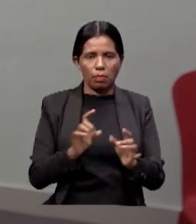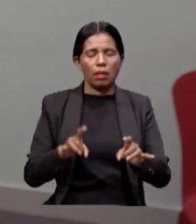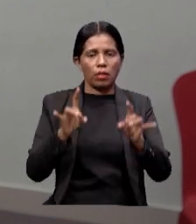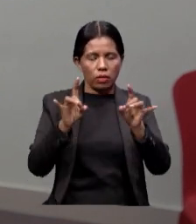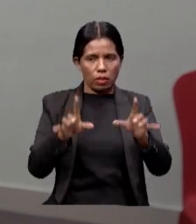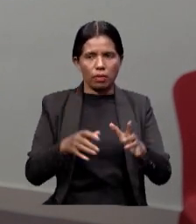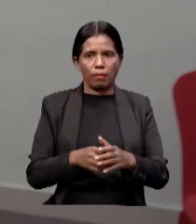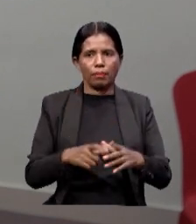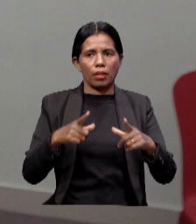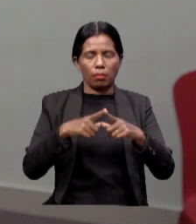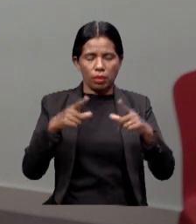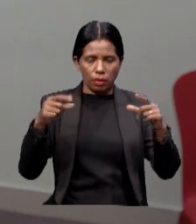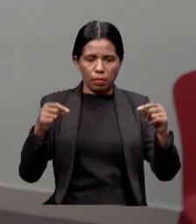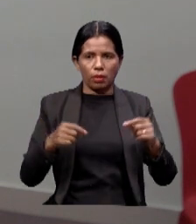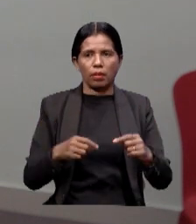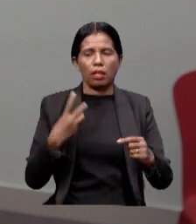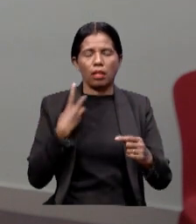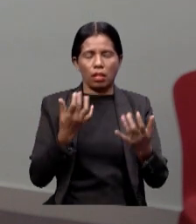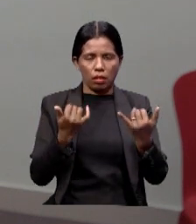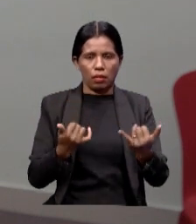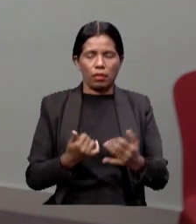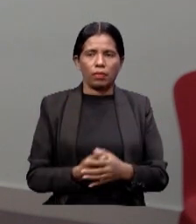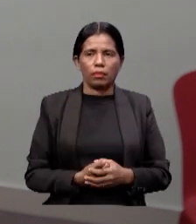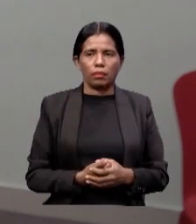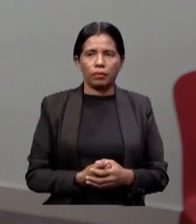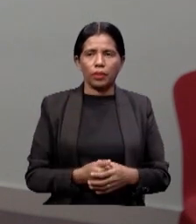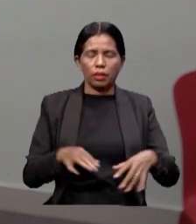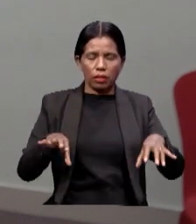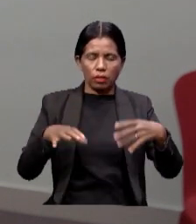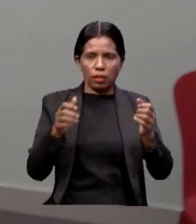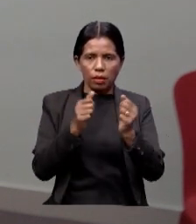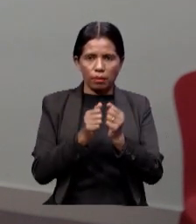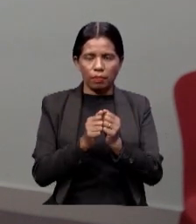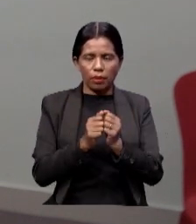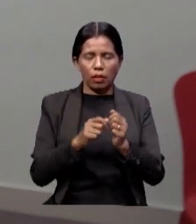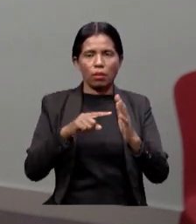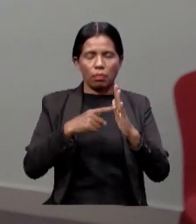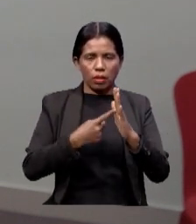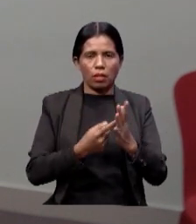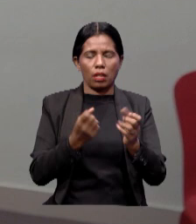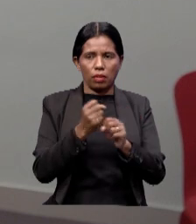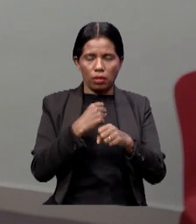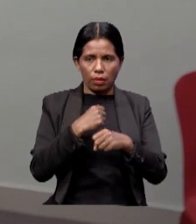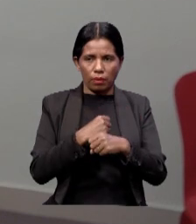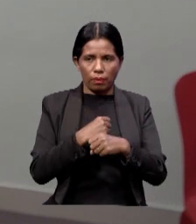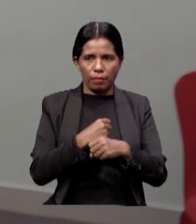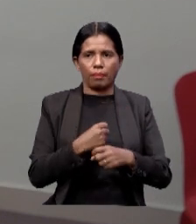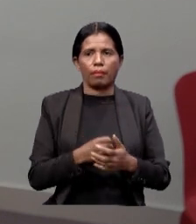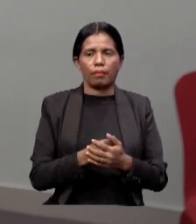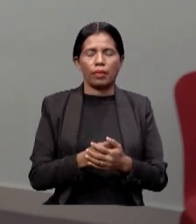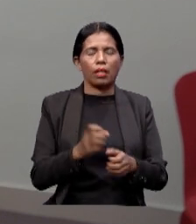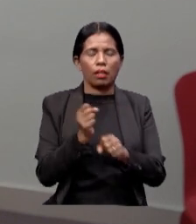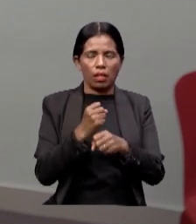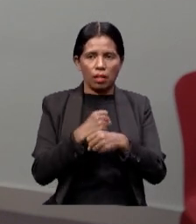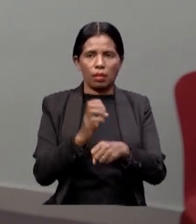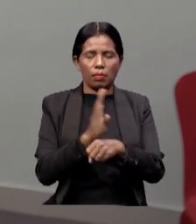E ba Japão aí tá agora nessa foi ainda a cooperação foi em Hahu Halau e a fase negociação relatório